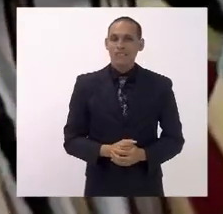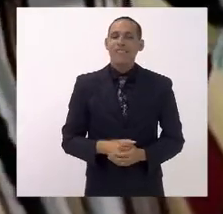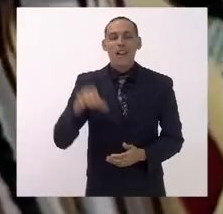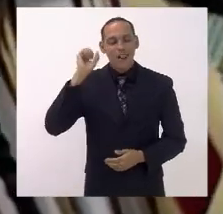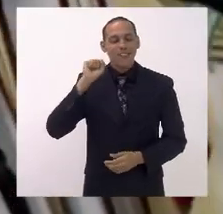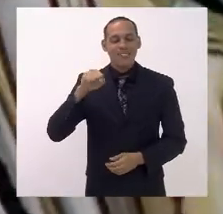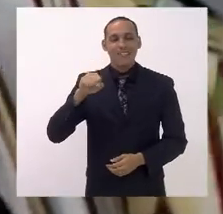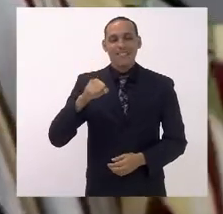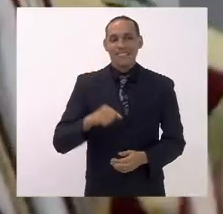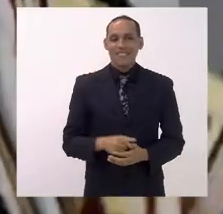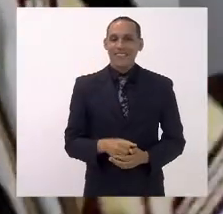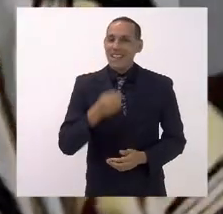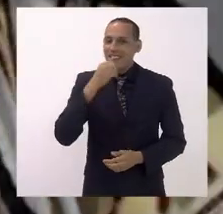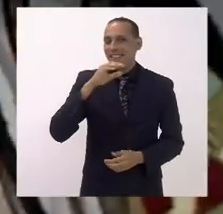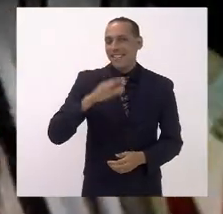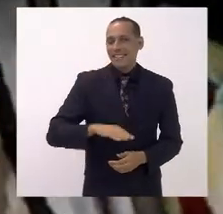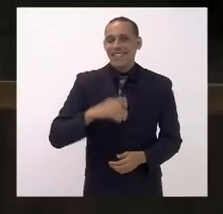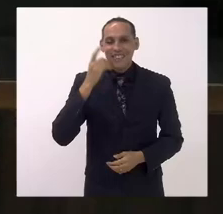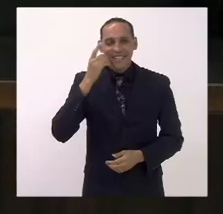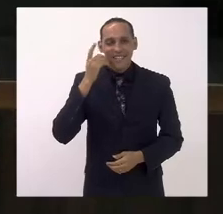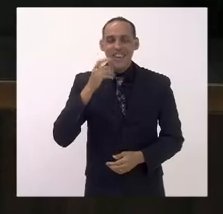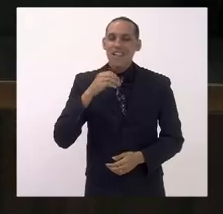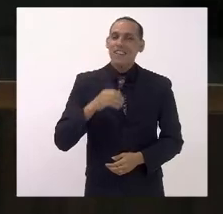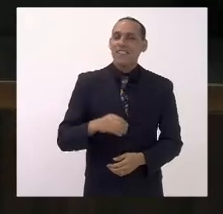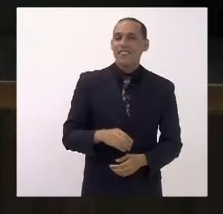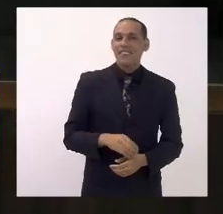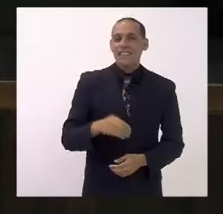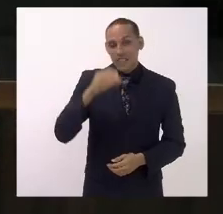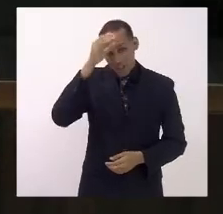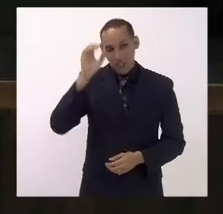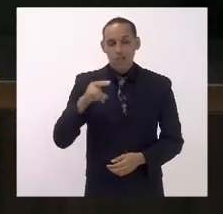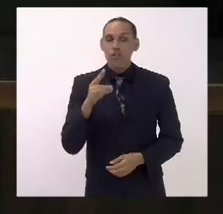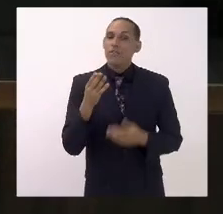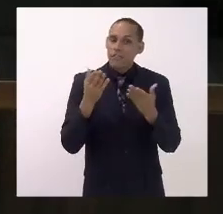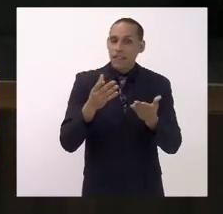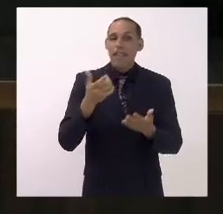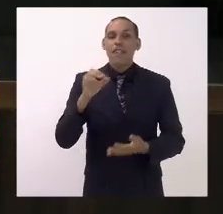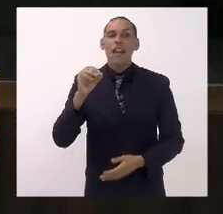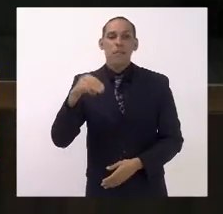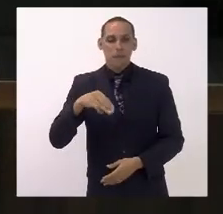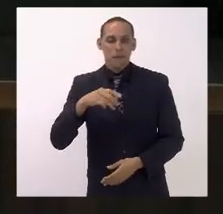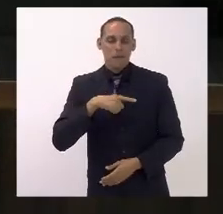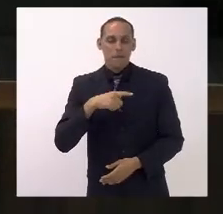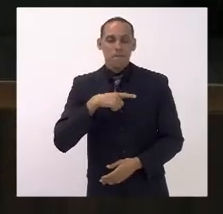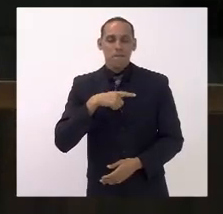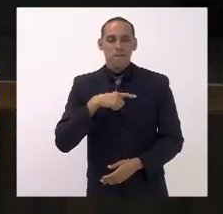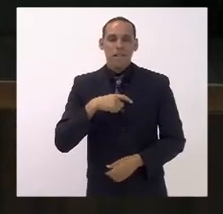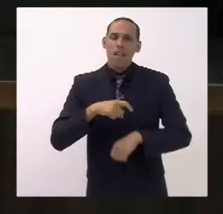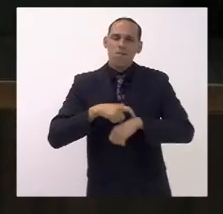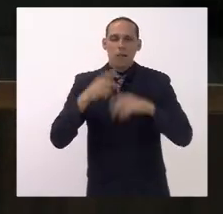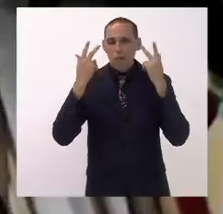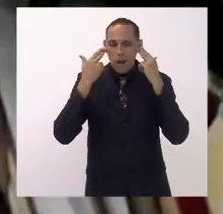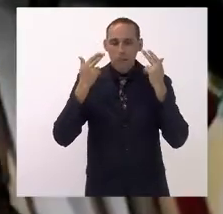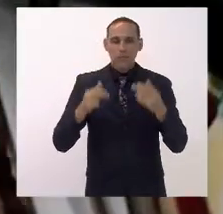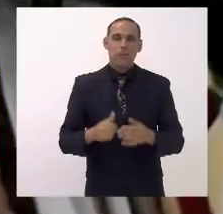Ouço, sim. Boa tarde, deputada Tia Ju. Vossa Excelência dispõe de 10 minutos no tempo